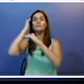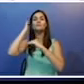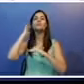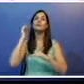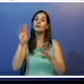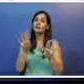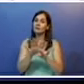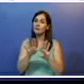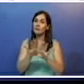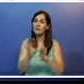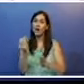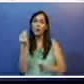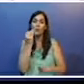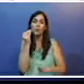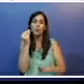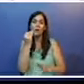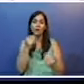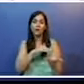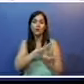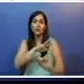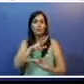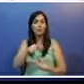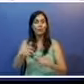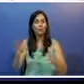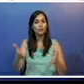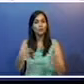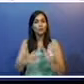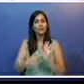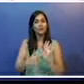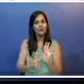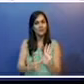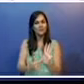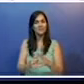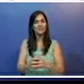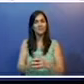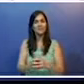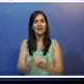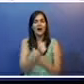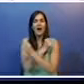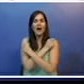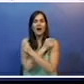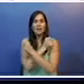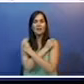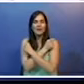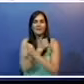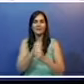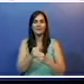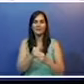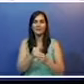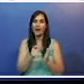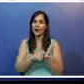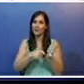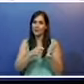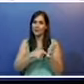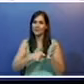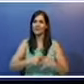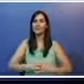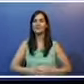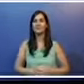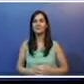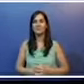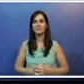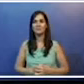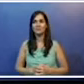as oportunidades que o mundo contemporâneo lhes oferece. Um grande abraço, os autores.